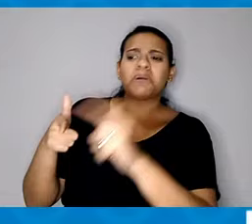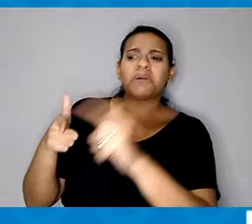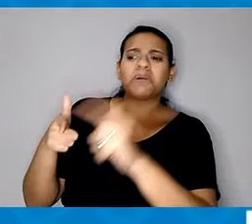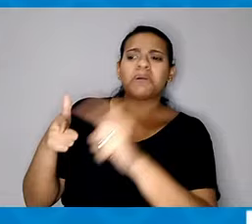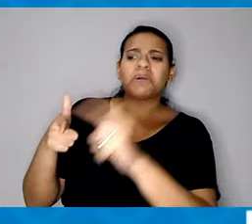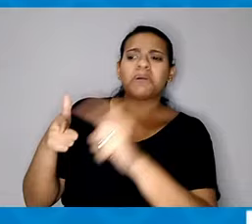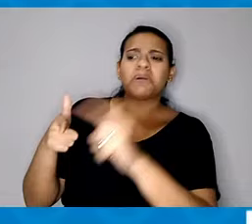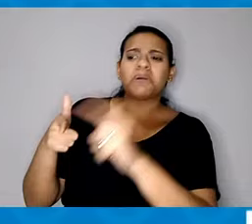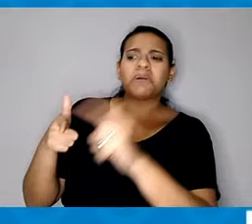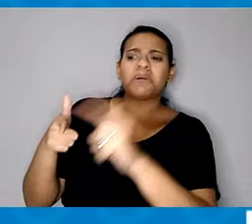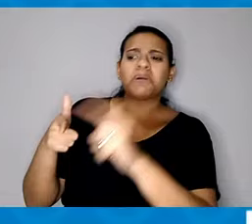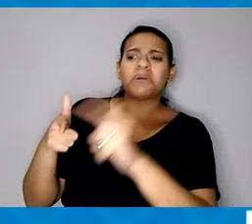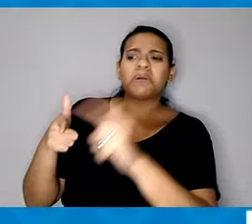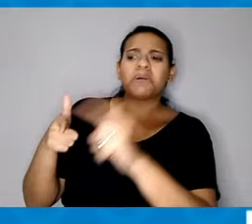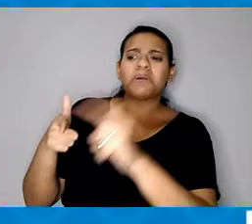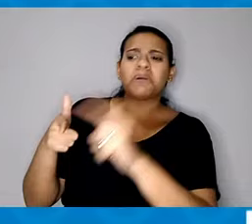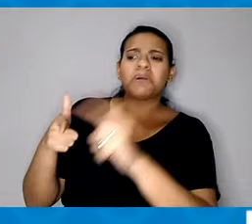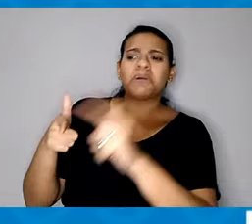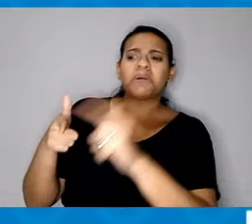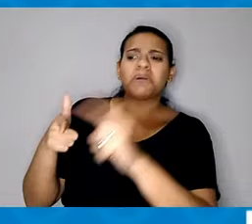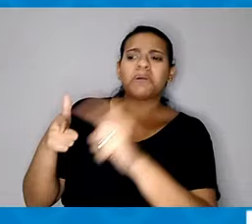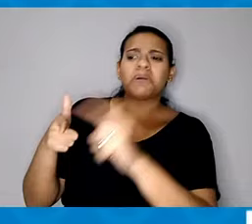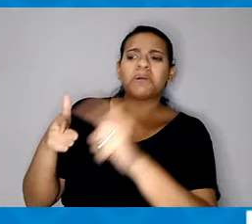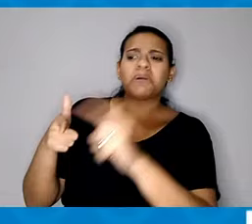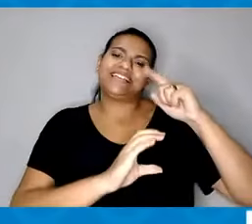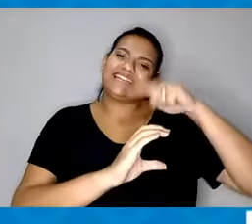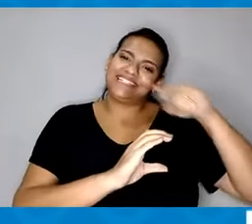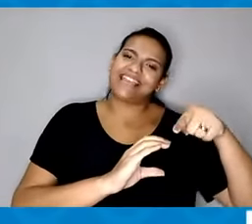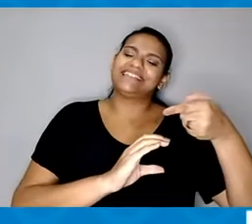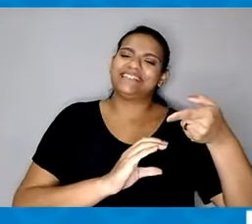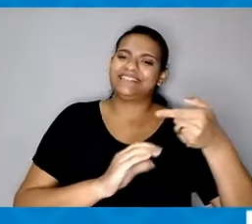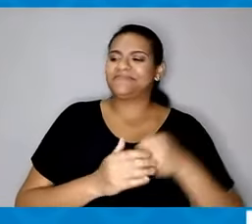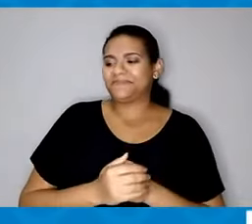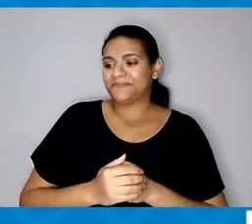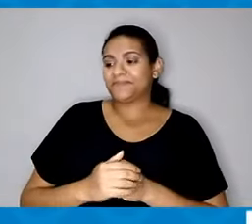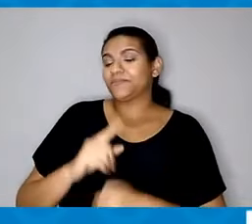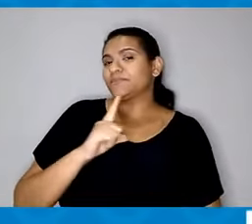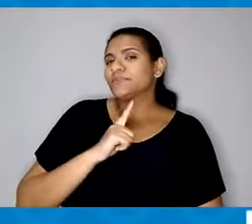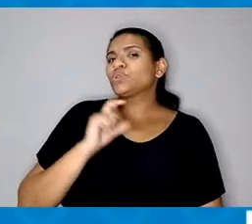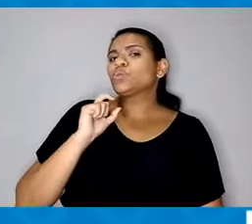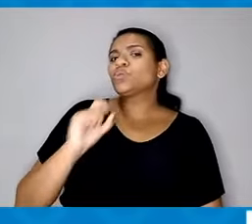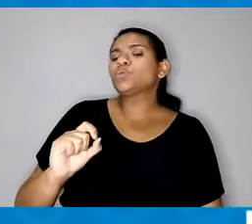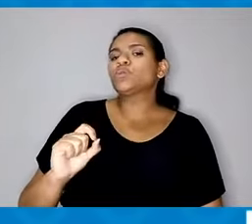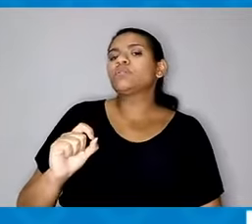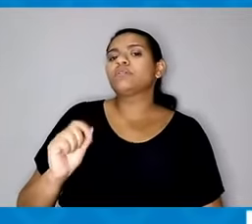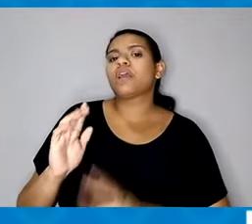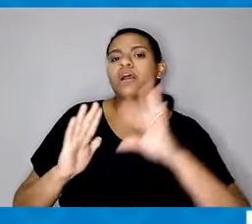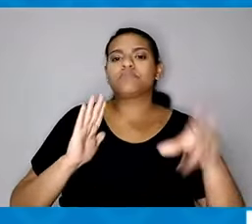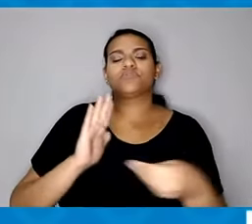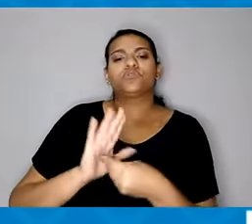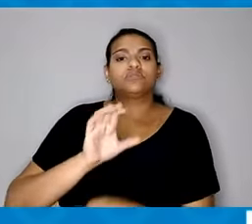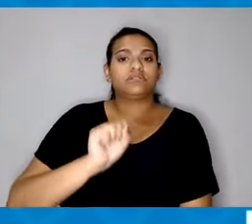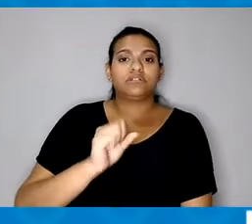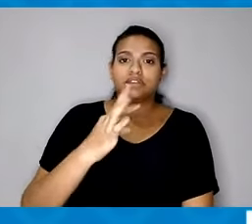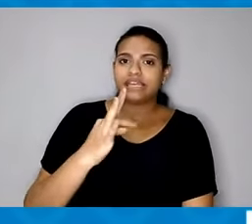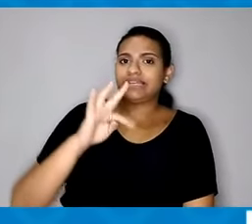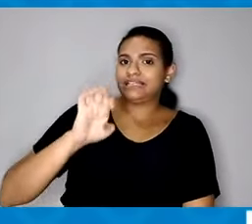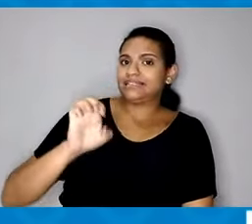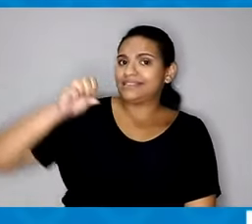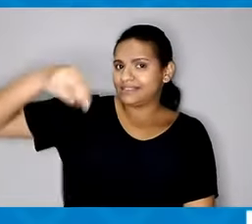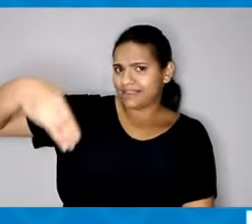e tecnologia, com foco na abordagem STEM, sigla em inglês para Ciência, Tecnologia, Engenharia e